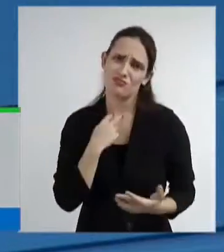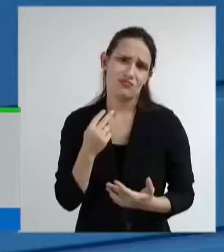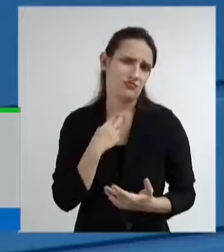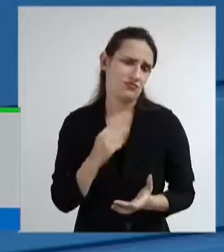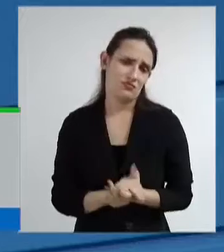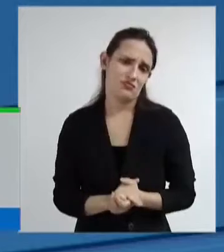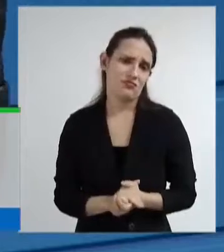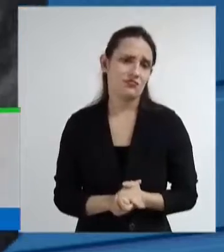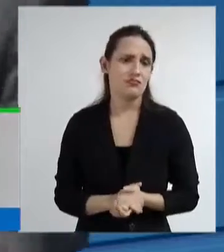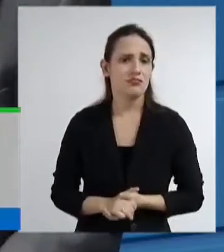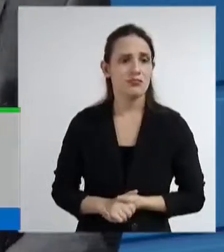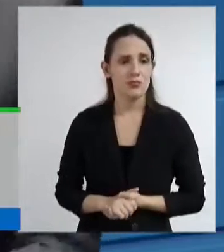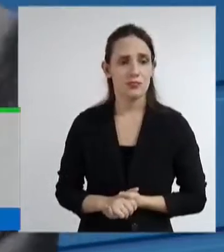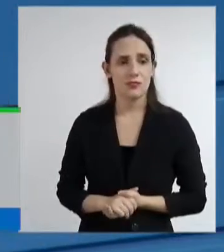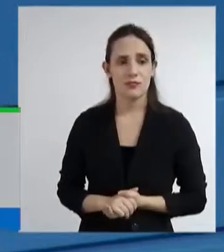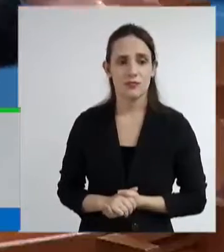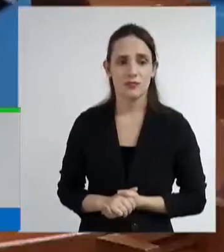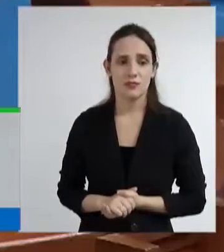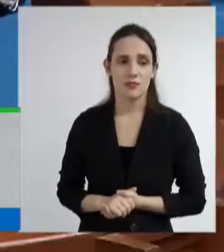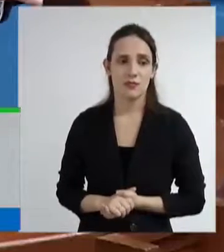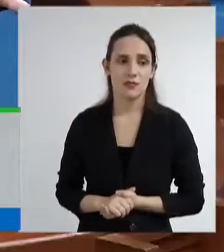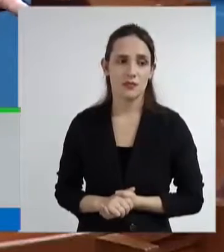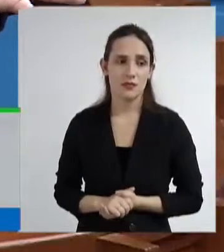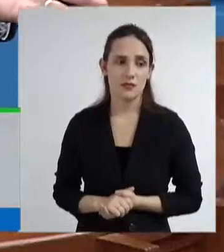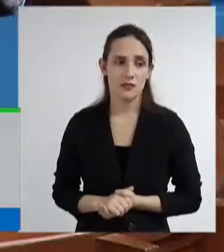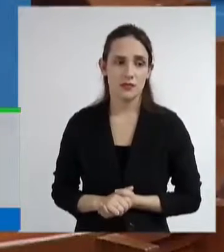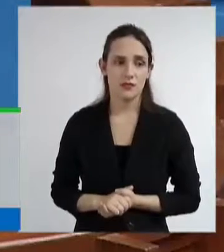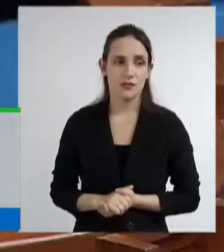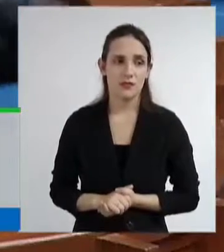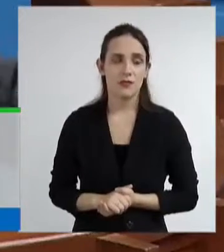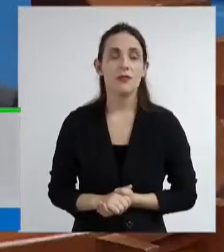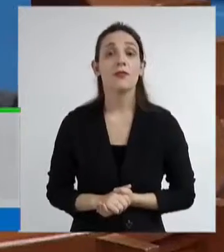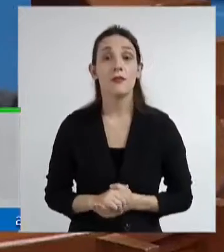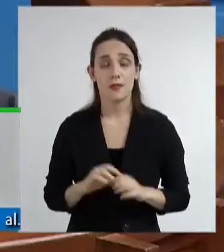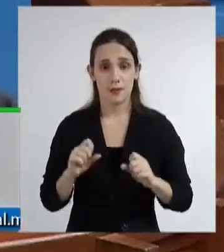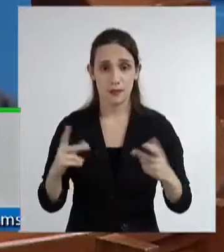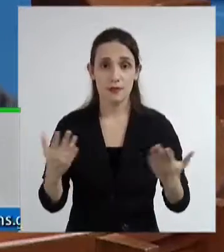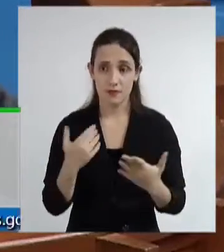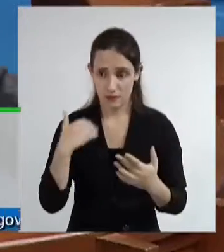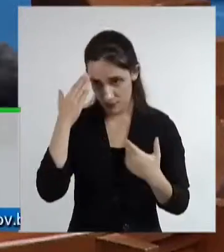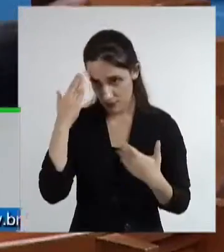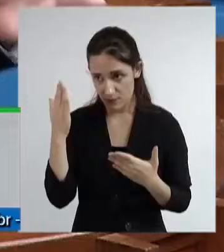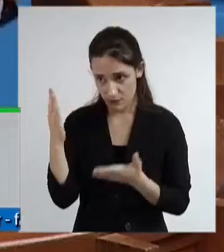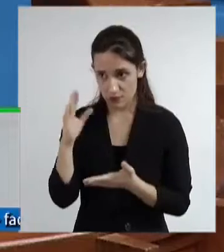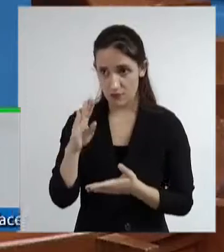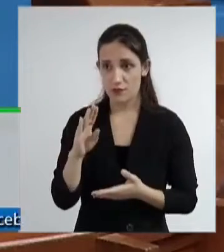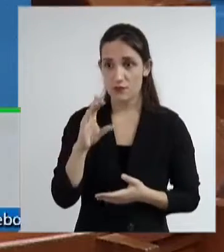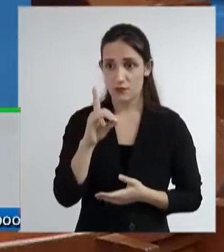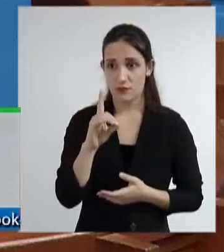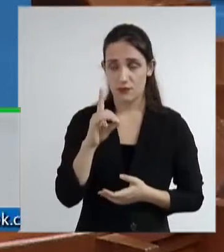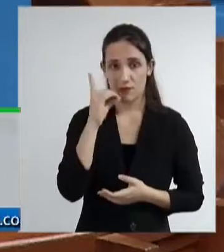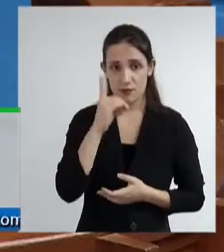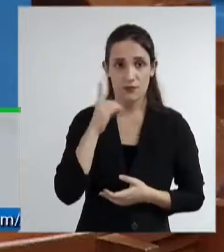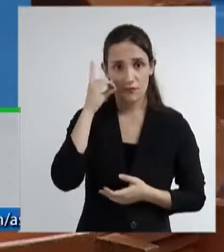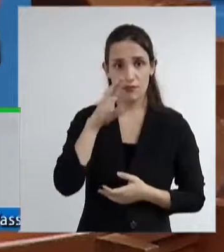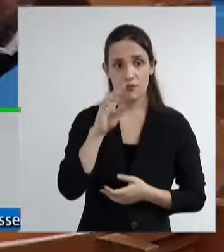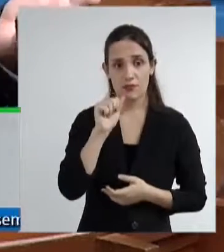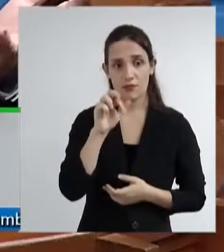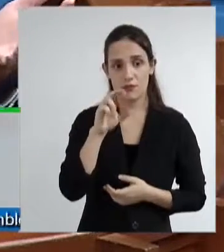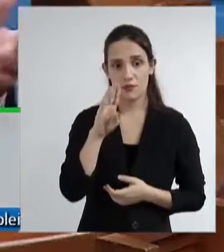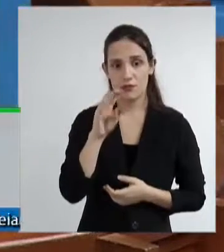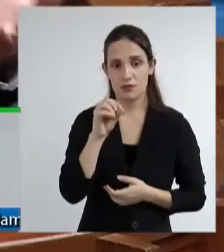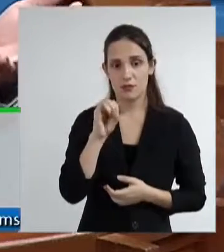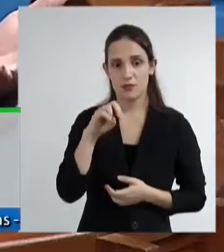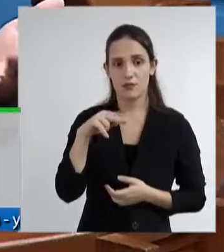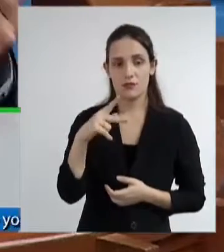sinalizou o deputado Marçal Filho. Eu reitero, então, agradeço as palavras, deputado Barbosinha, reitero o posicionamento que não